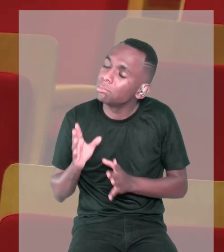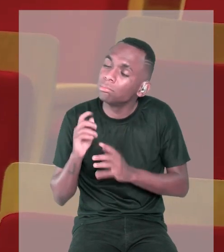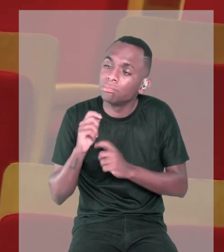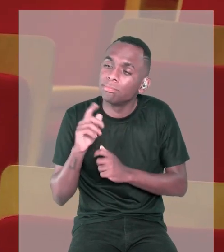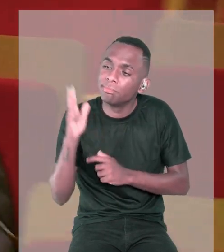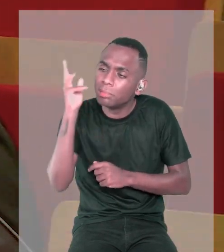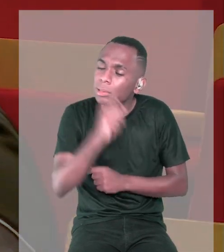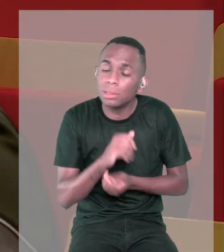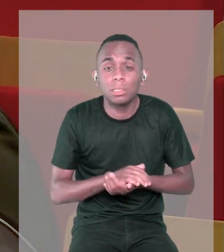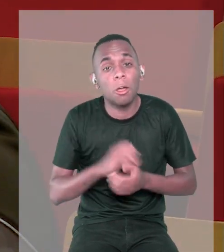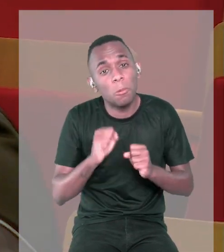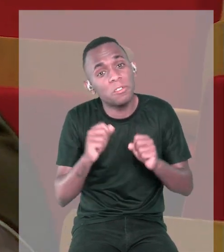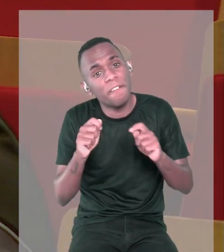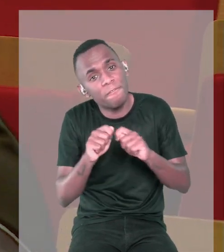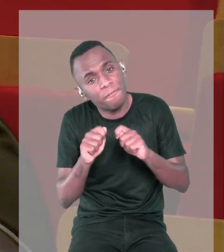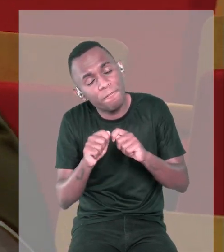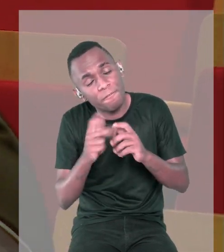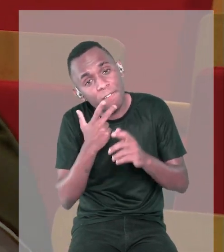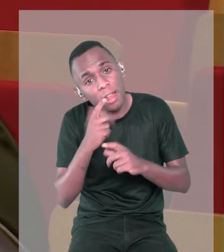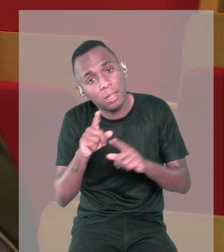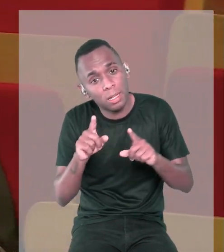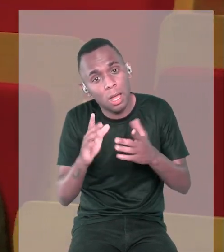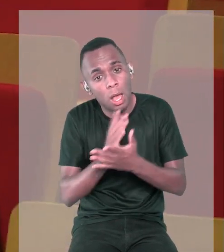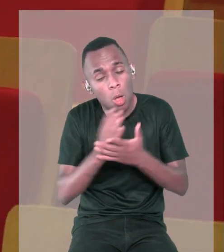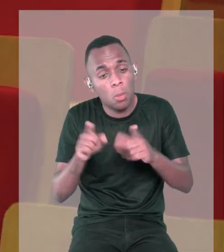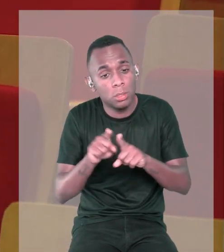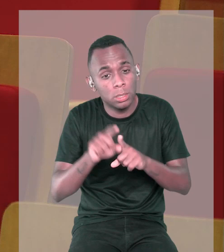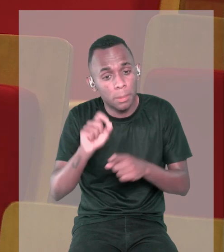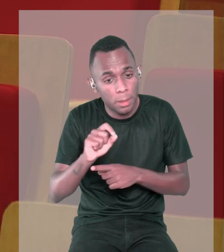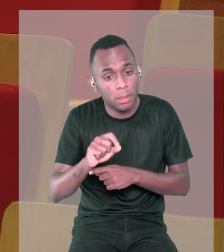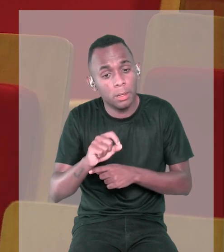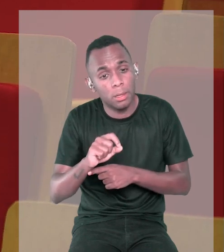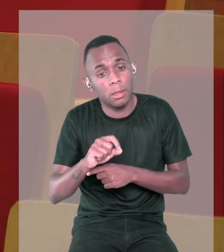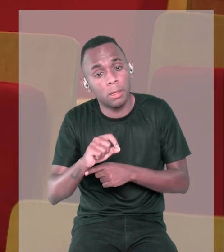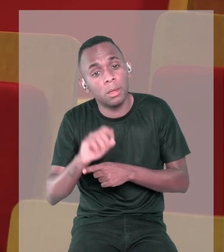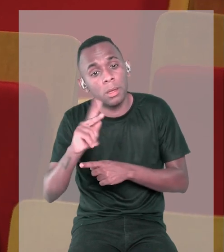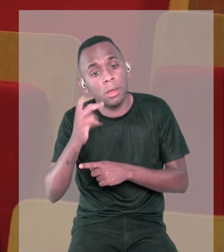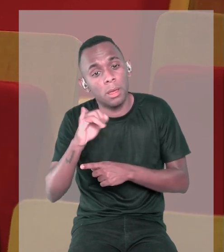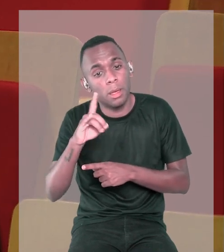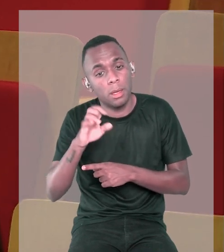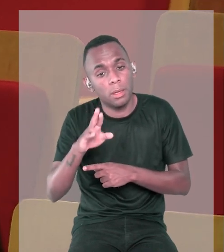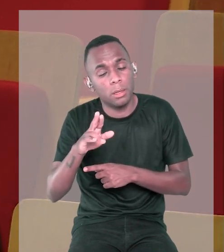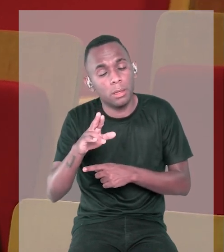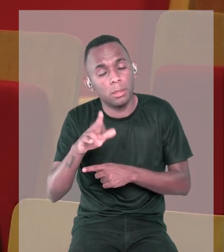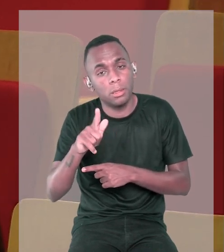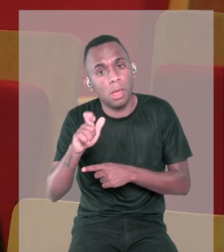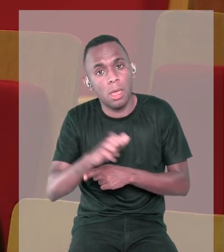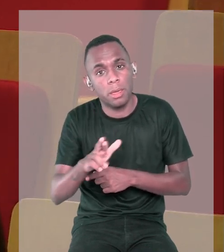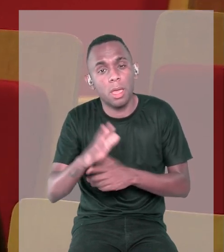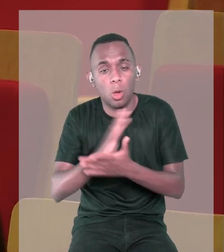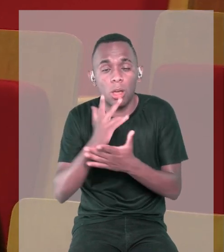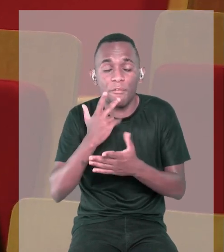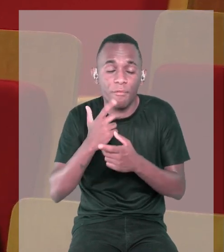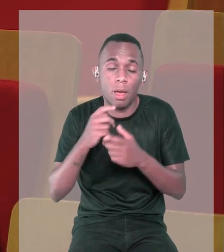Arendt também são muito profundas e muito bonitas, e não dá para entender por que ele prefere